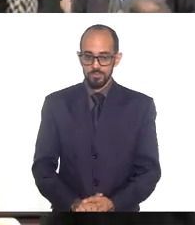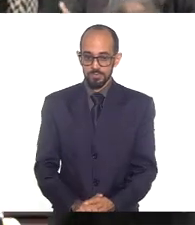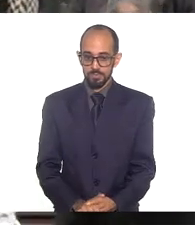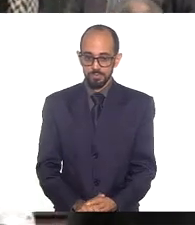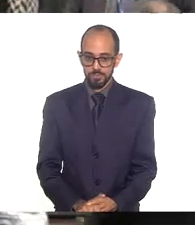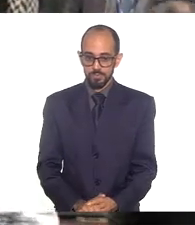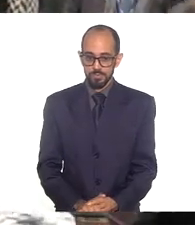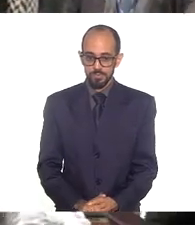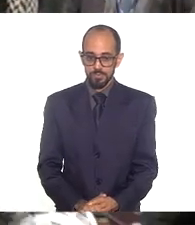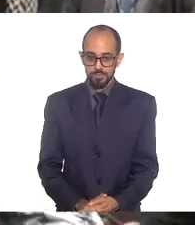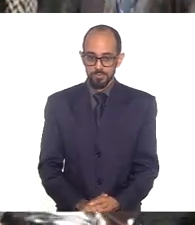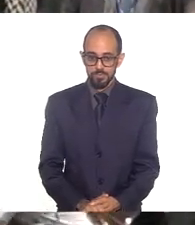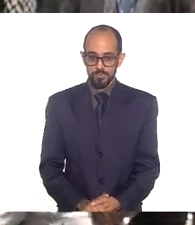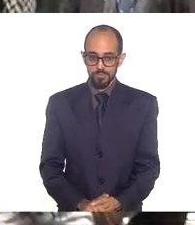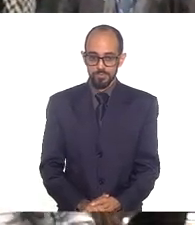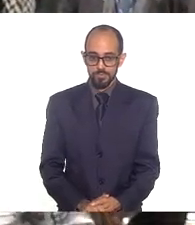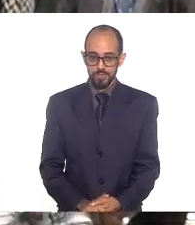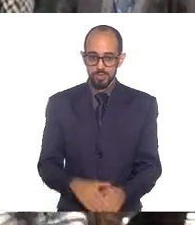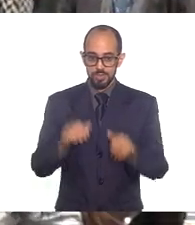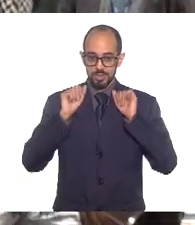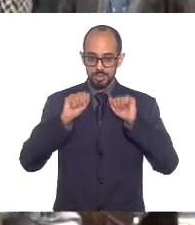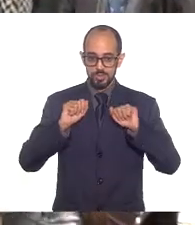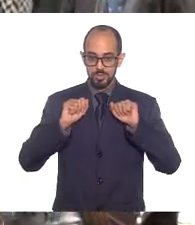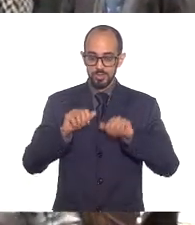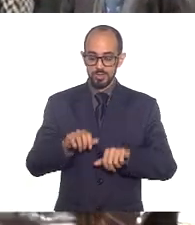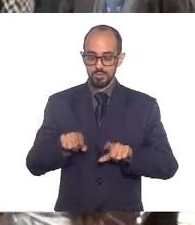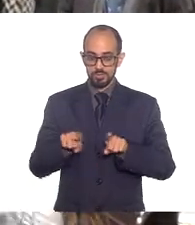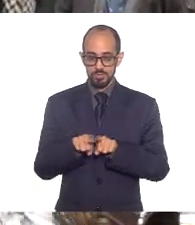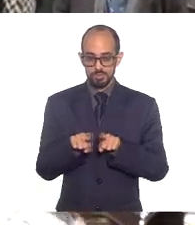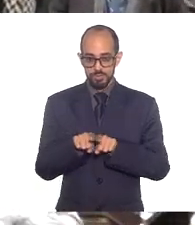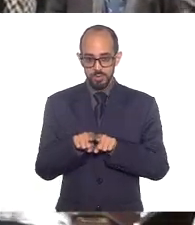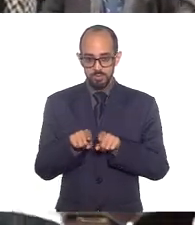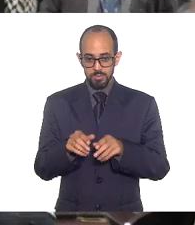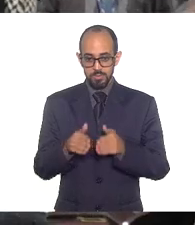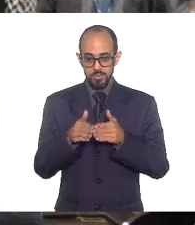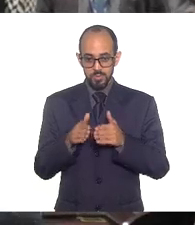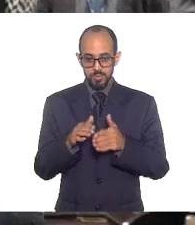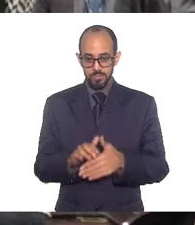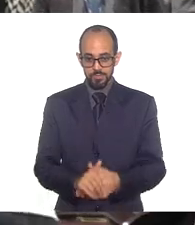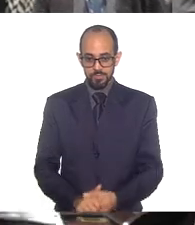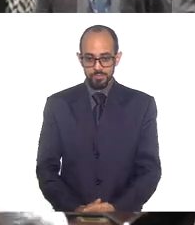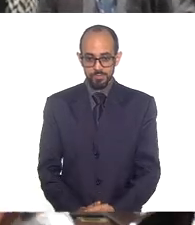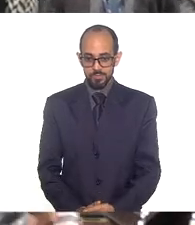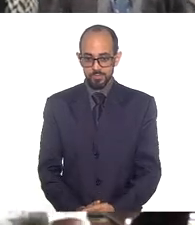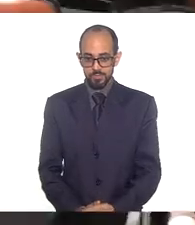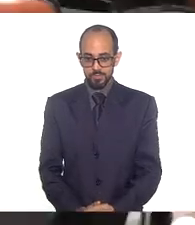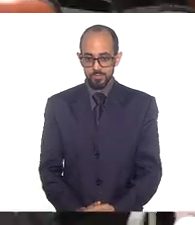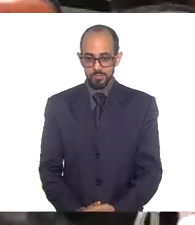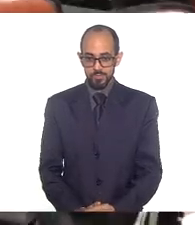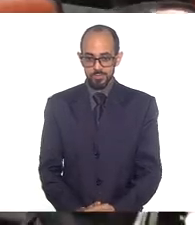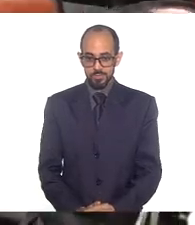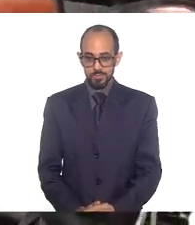o altar sensor de olhando lá ó E aí